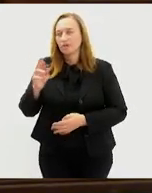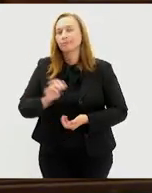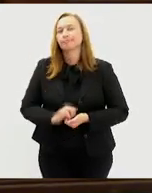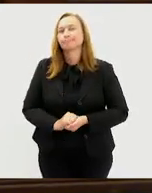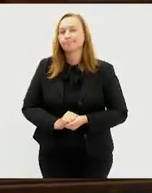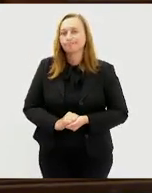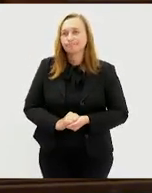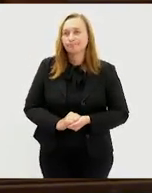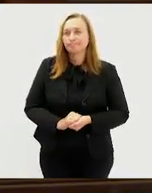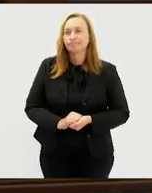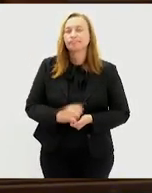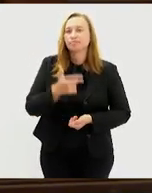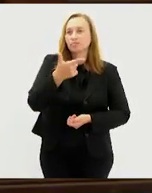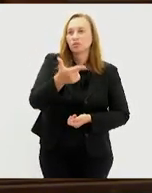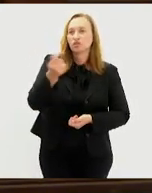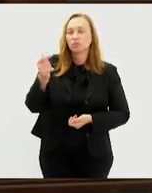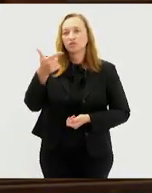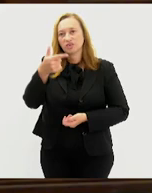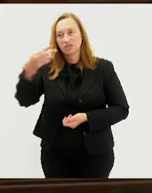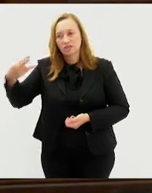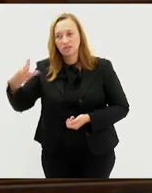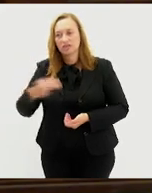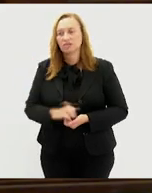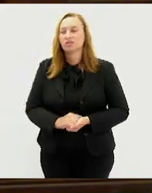em 2023